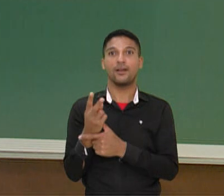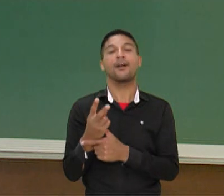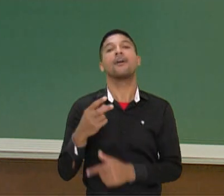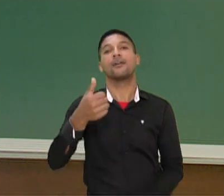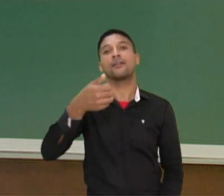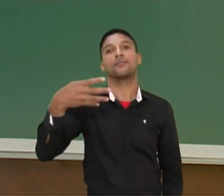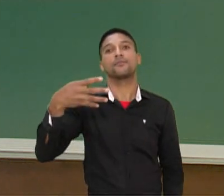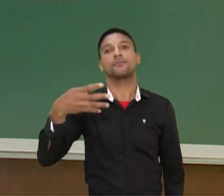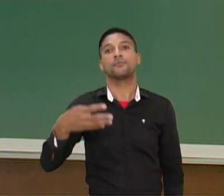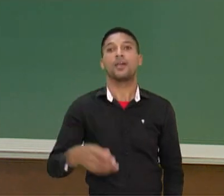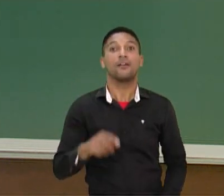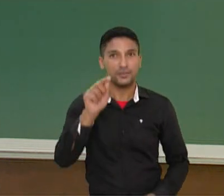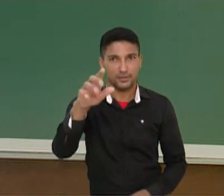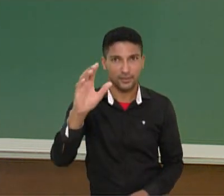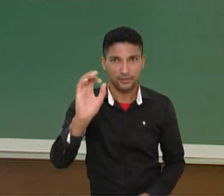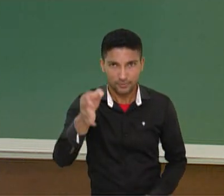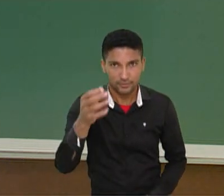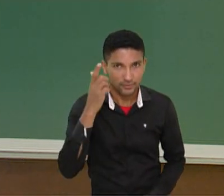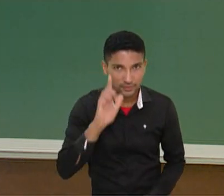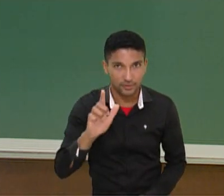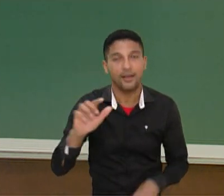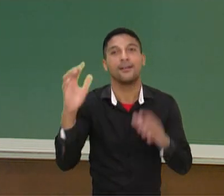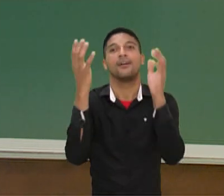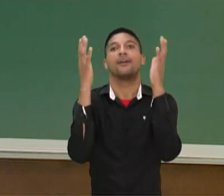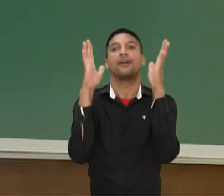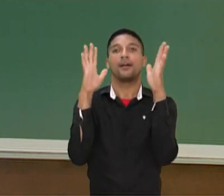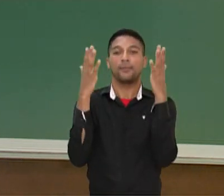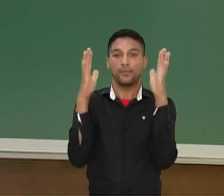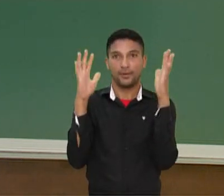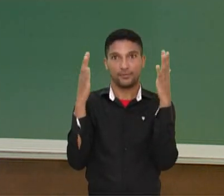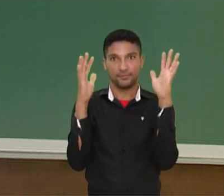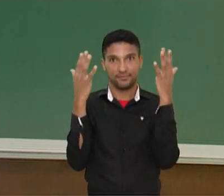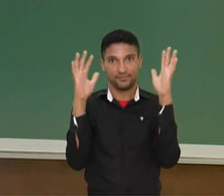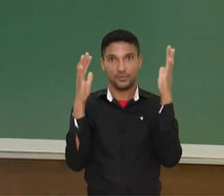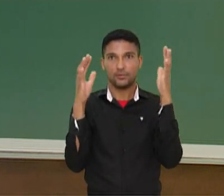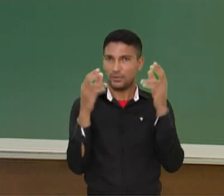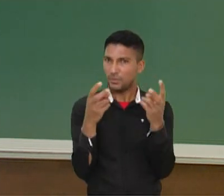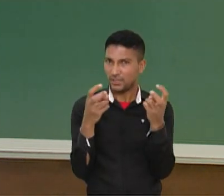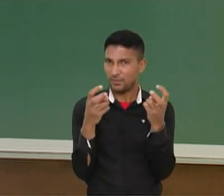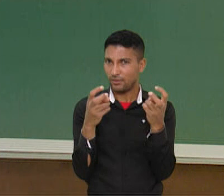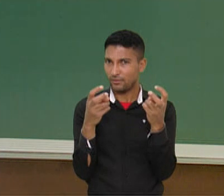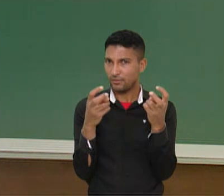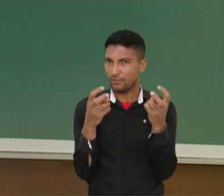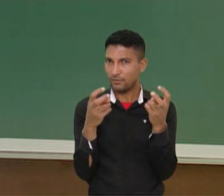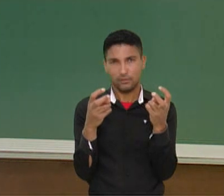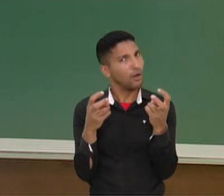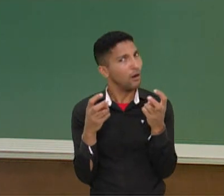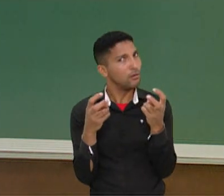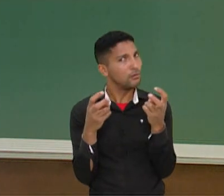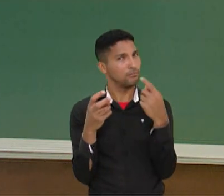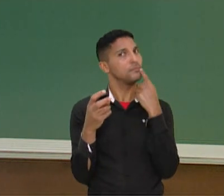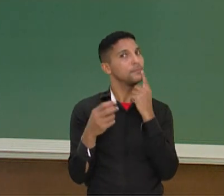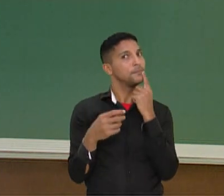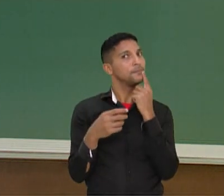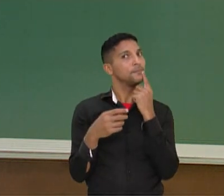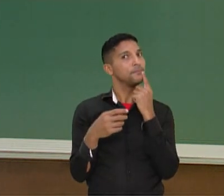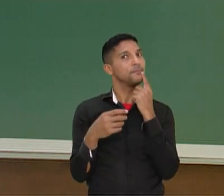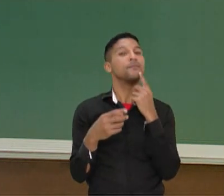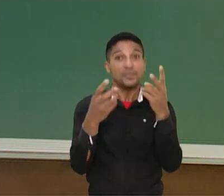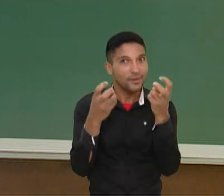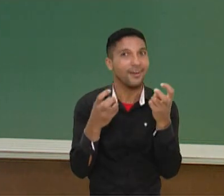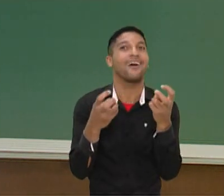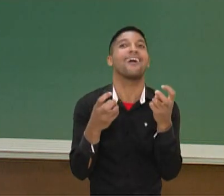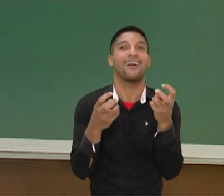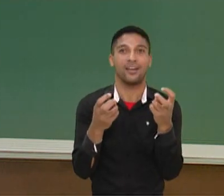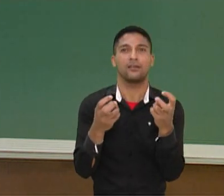você. Você percebeu? Não? Ah, você percebeu. Vocês repararam que a gente